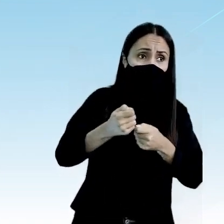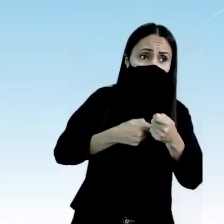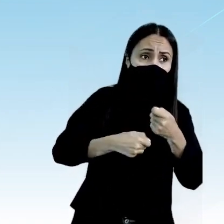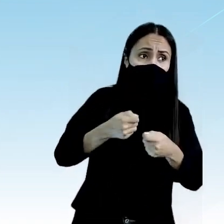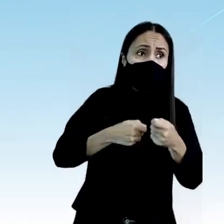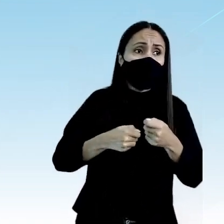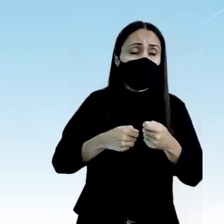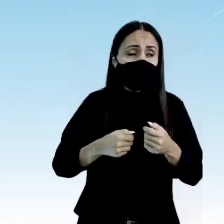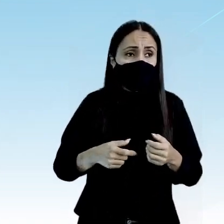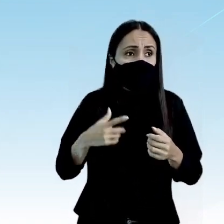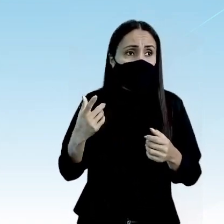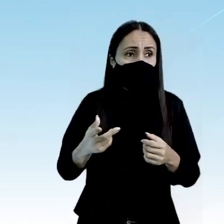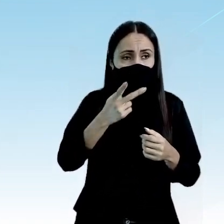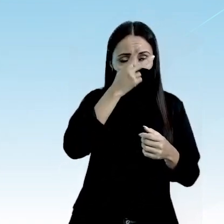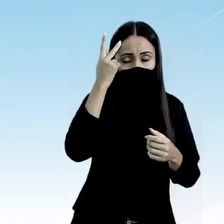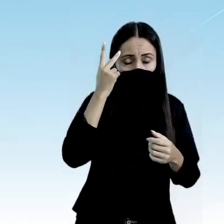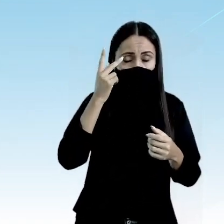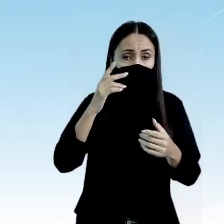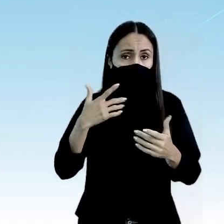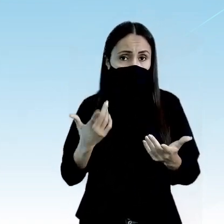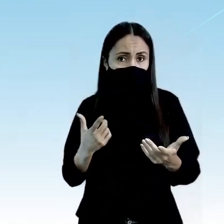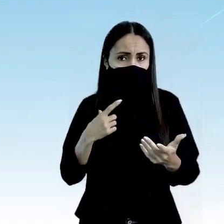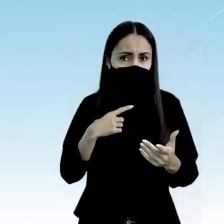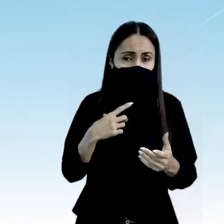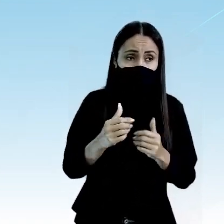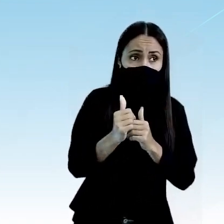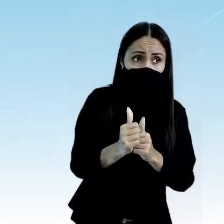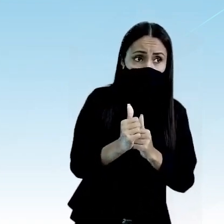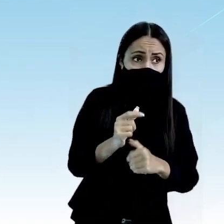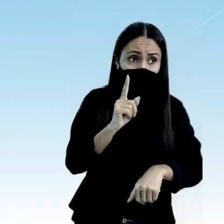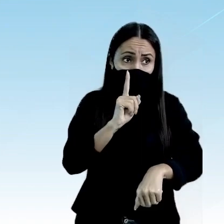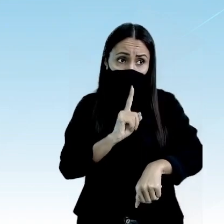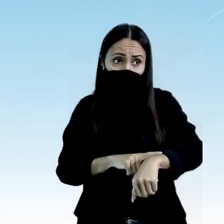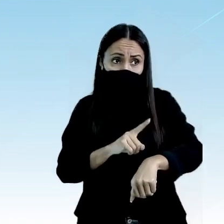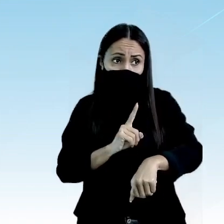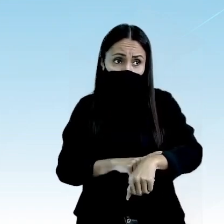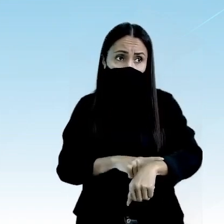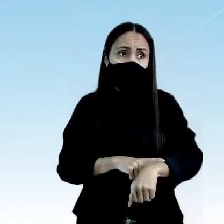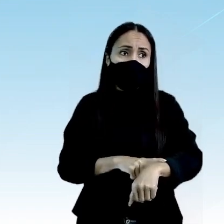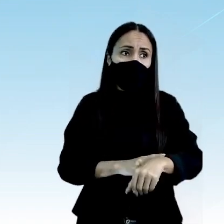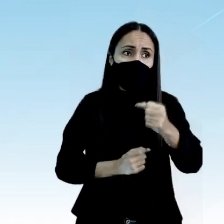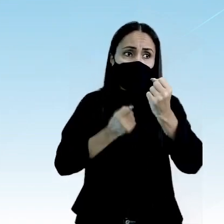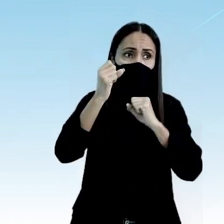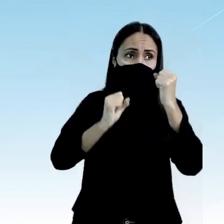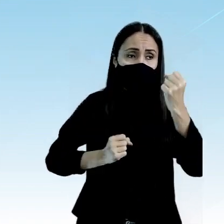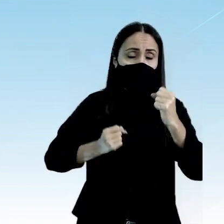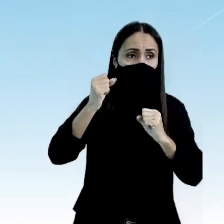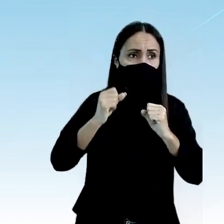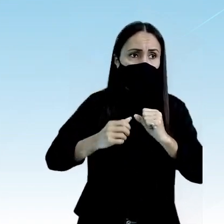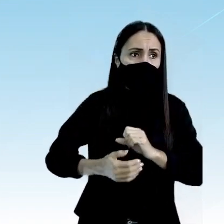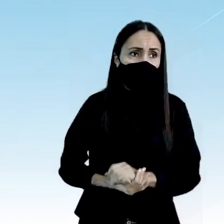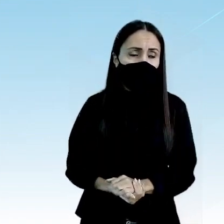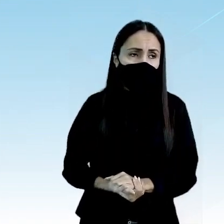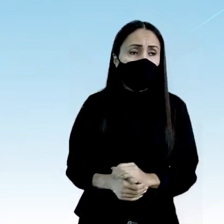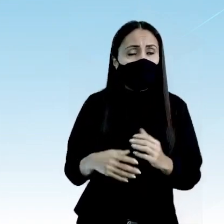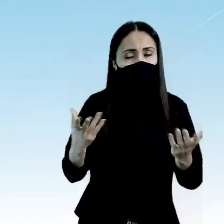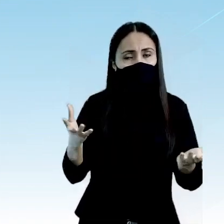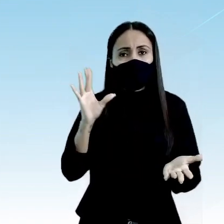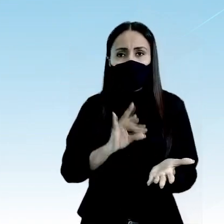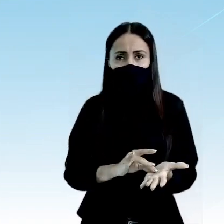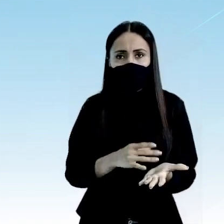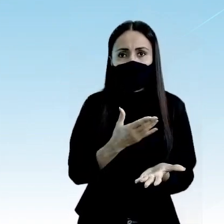pessoas passaram a se guiar pelo tempo da fábrica. Né? Então, na realidade, aí é